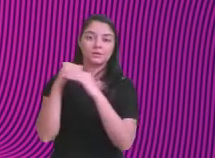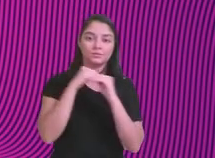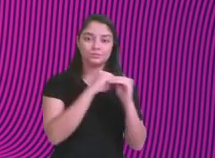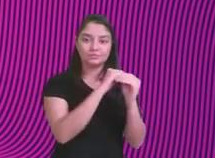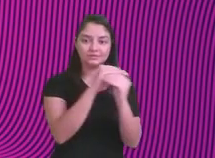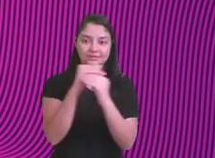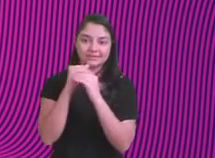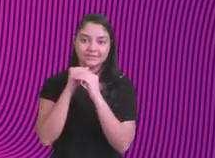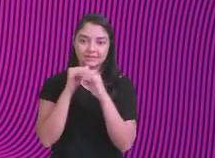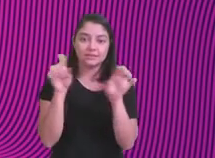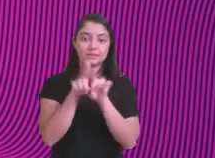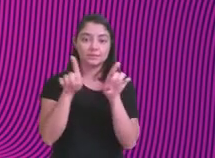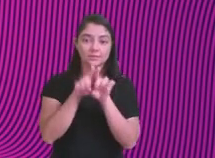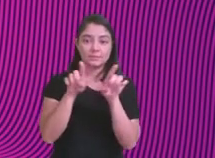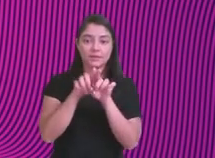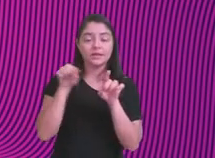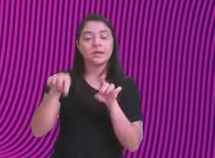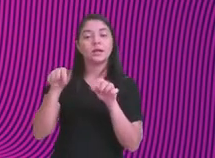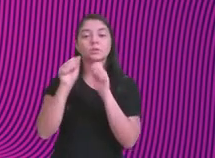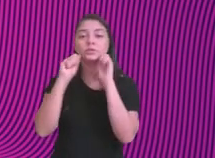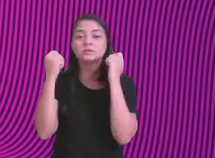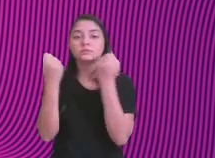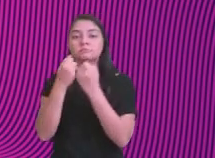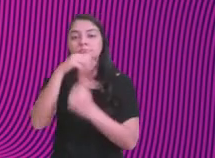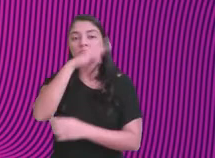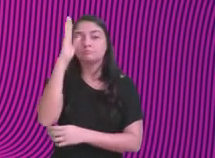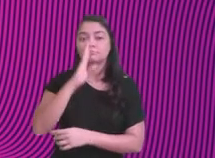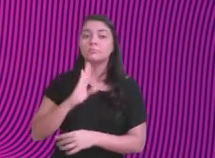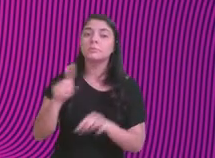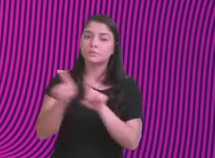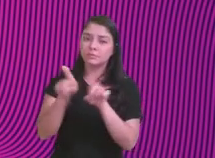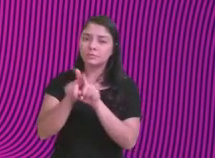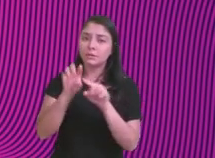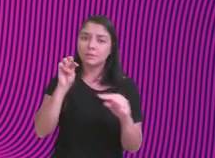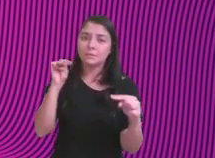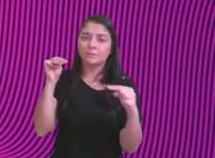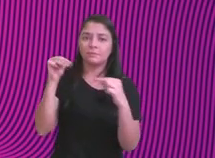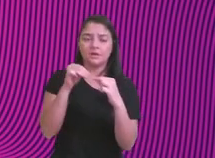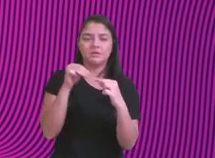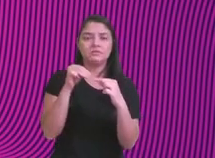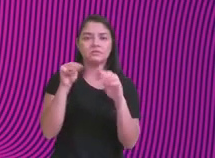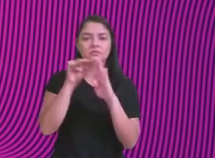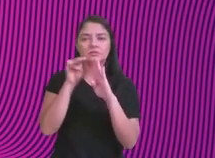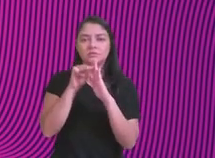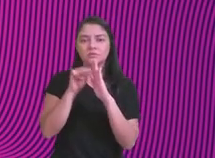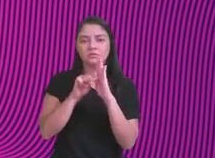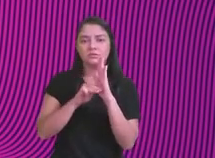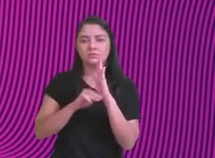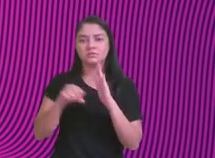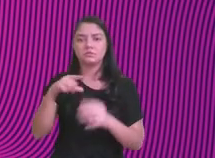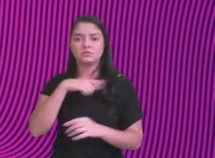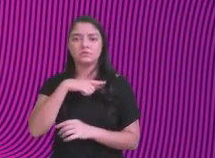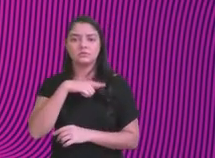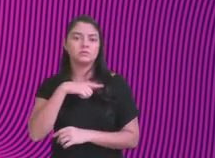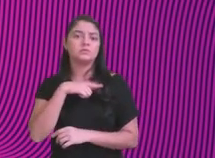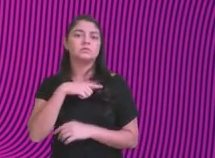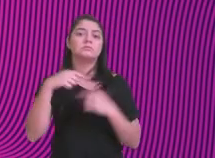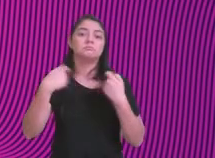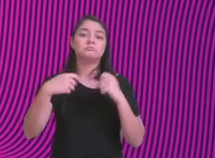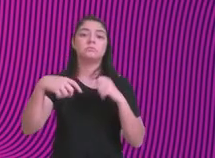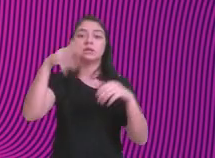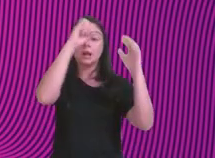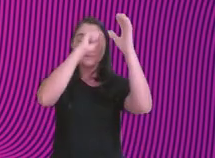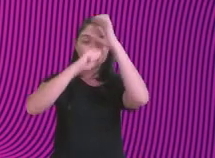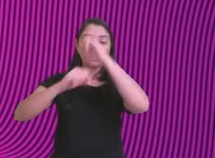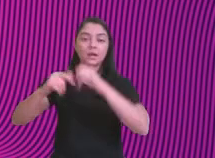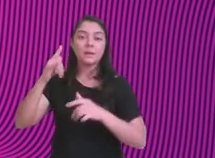também tem as suas regras. Trata-se de um curso online, você aprender a manusear o robô e ter